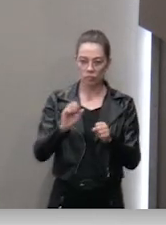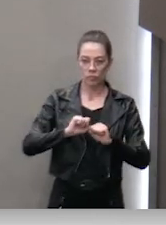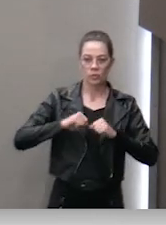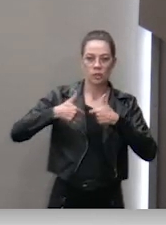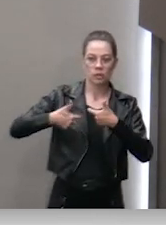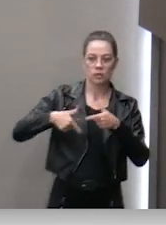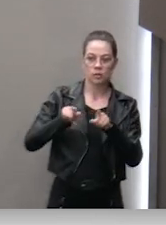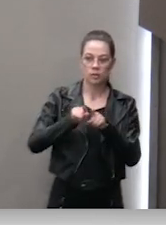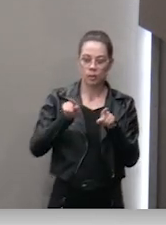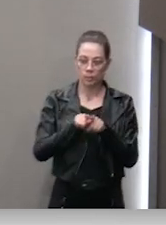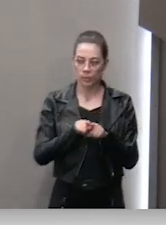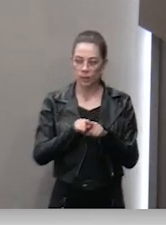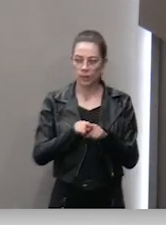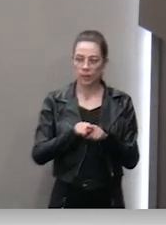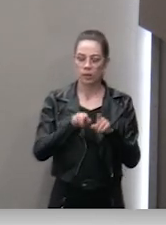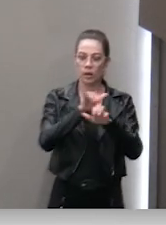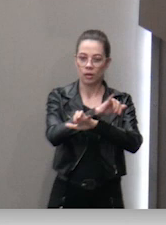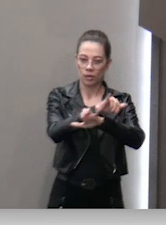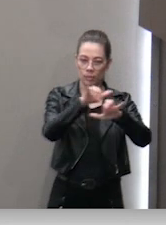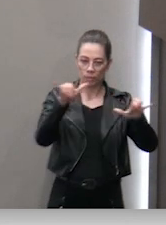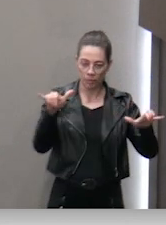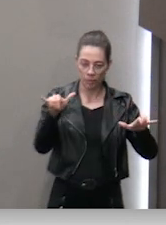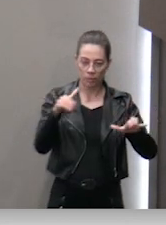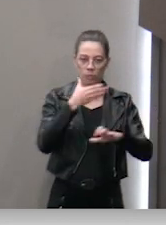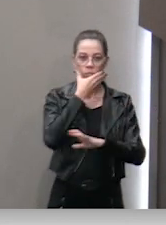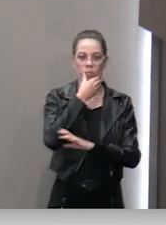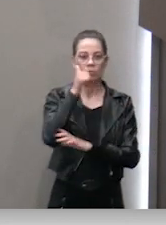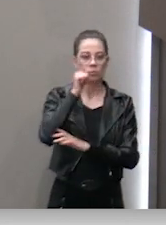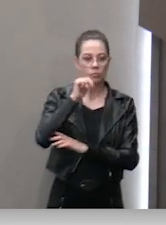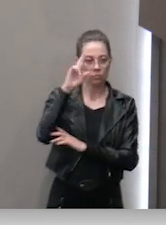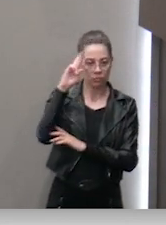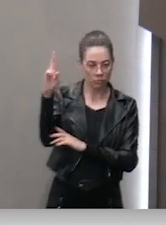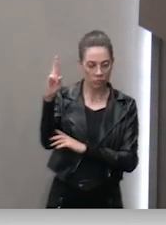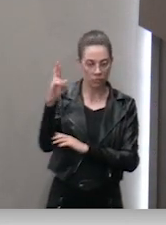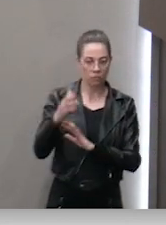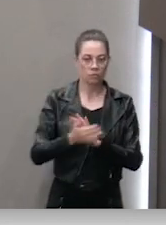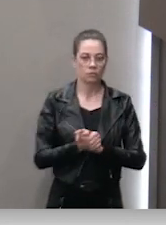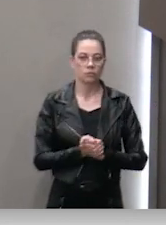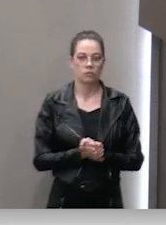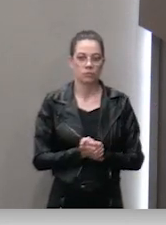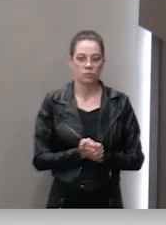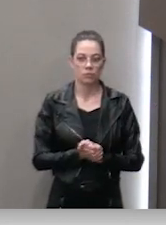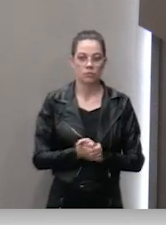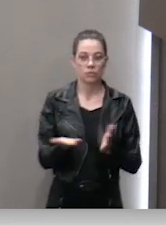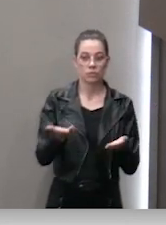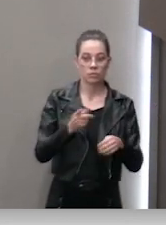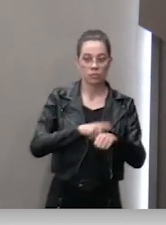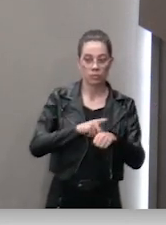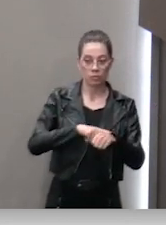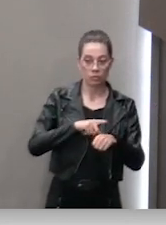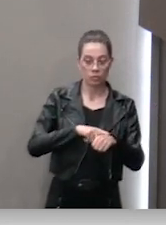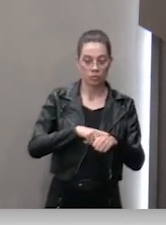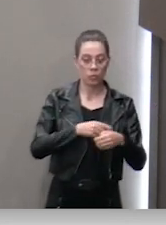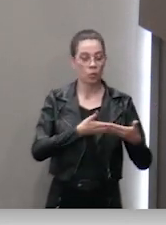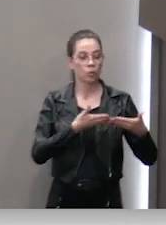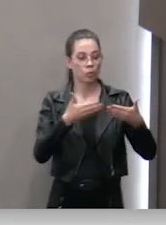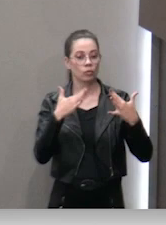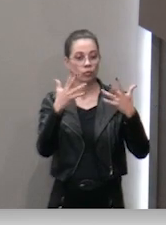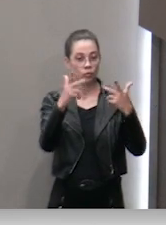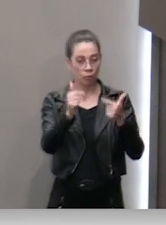ato, também a imprensa, senhores e senhoras. Inicialmente, convido a todos para que, em